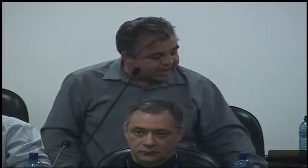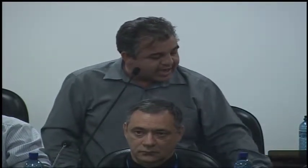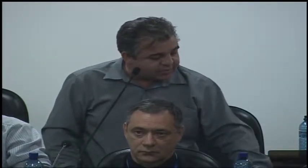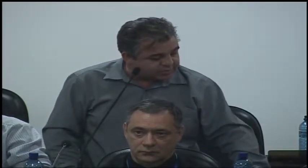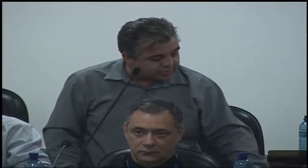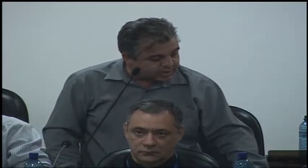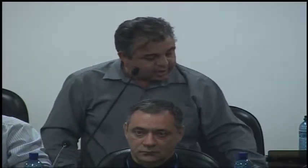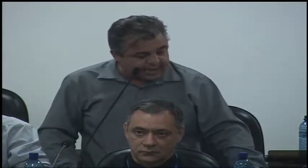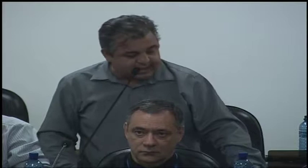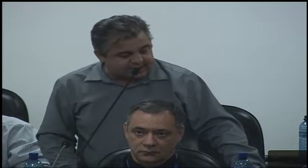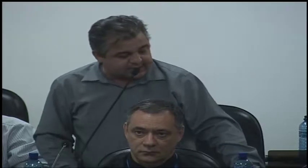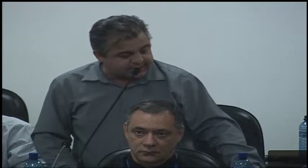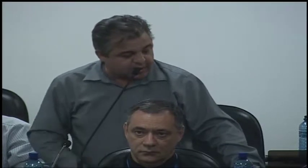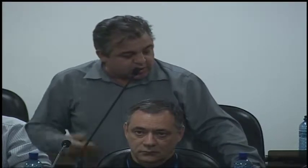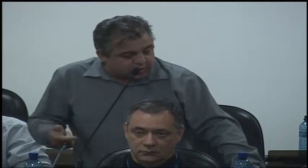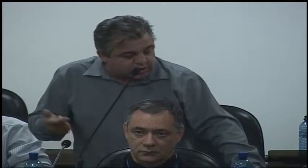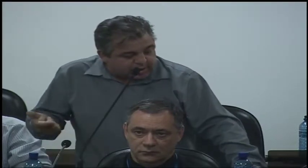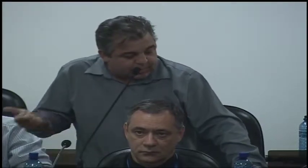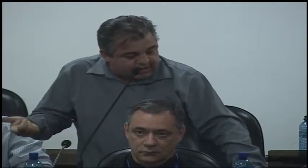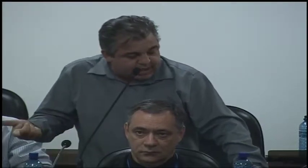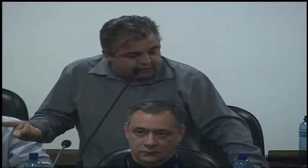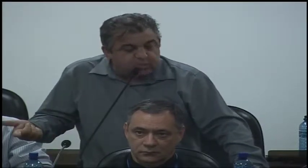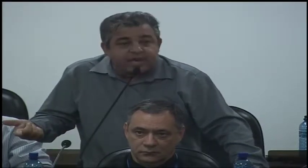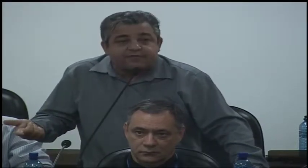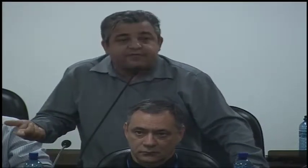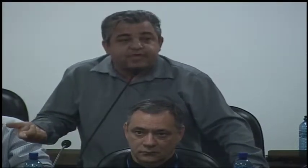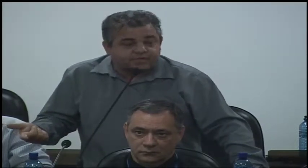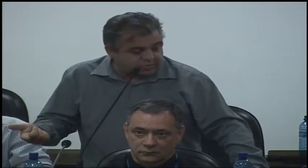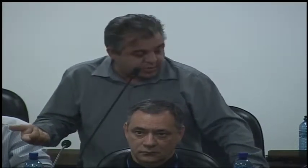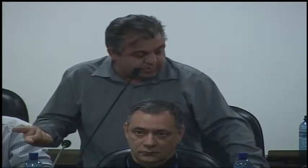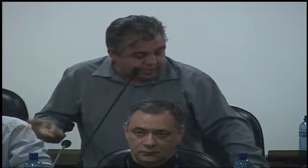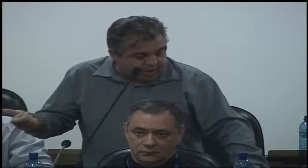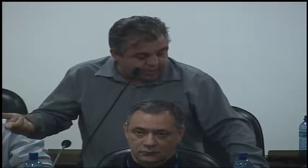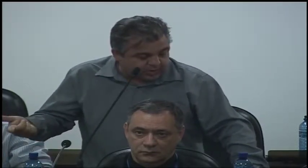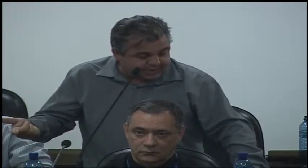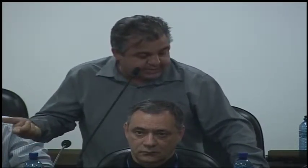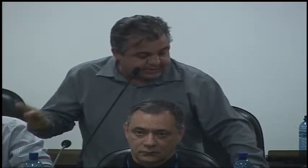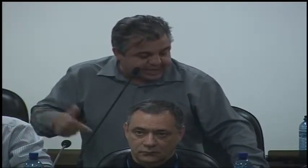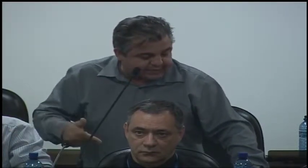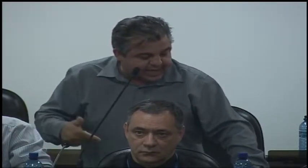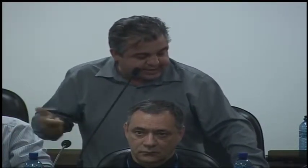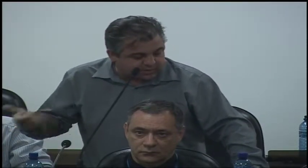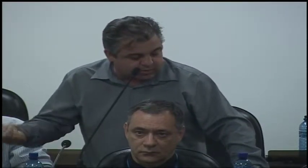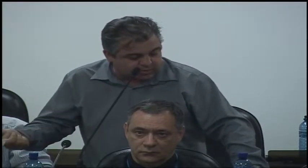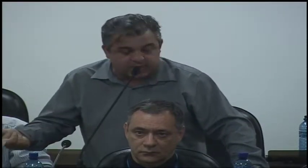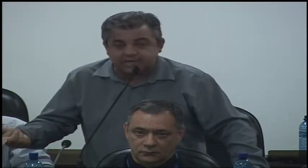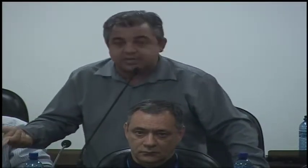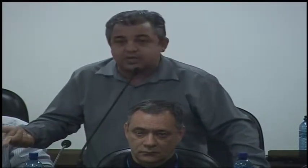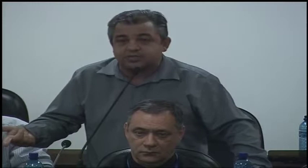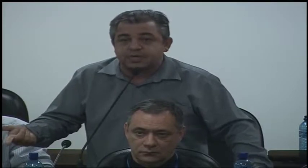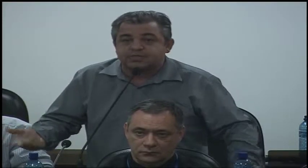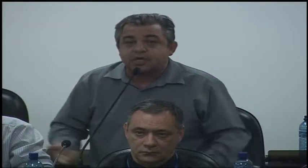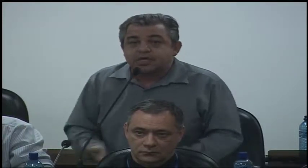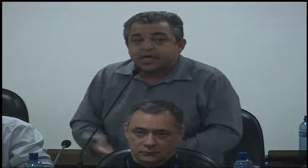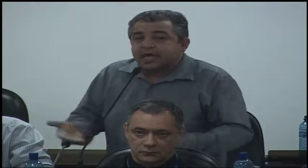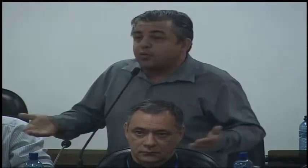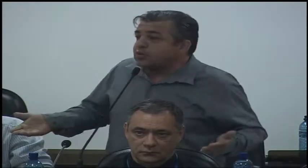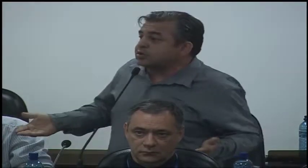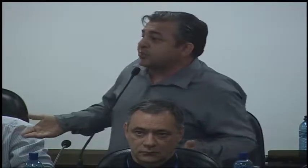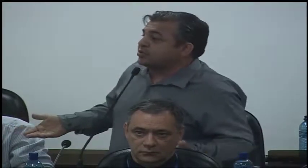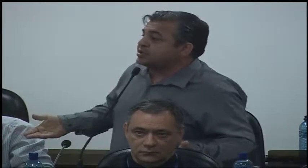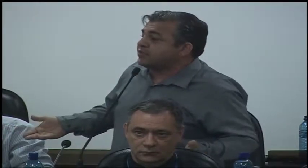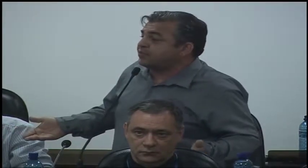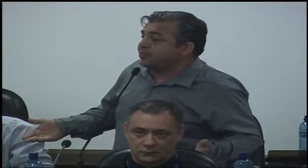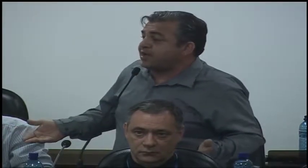do anexo. E aqui diz, uso abusivo do benefício. Primeira ocorrência, 6 meses, segunda ocorrência, 2 meses. O que é